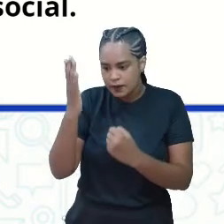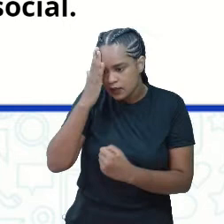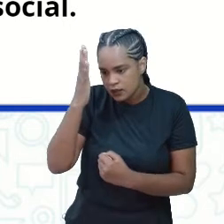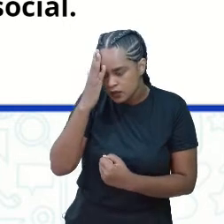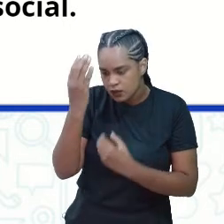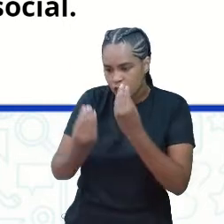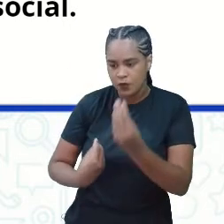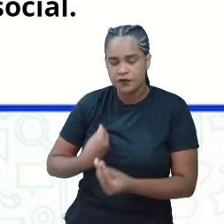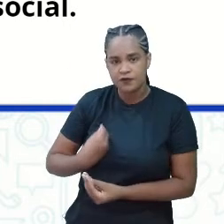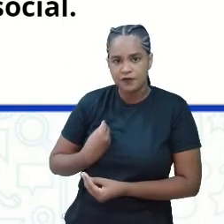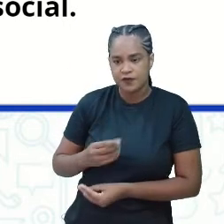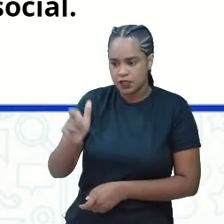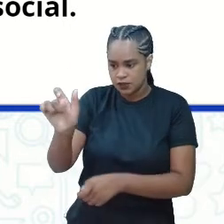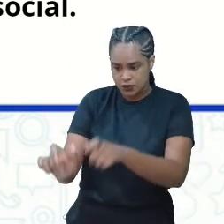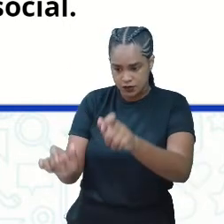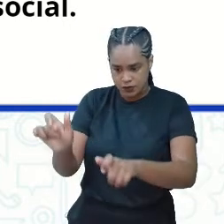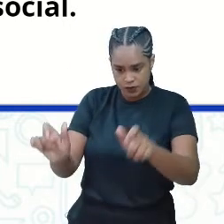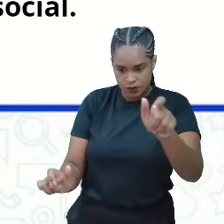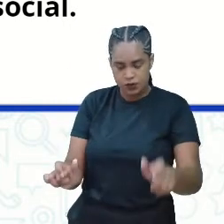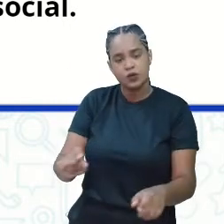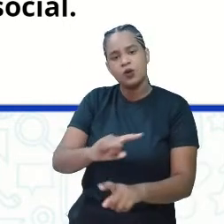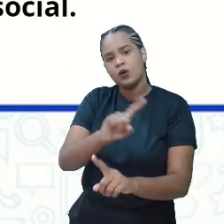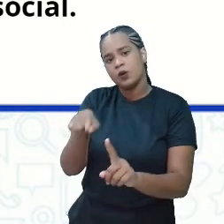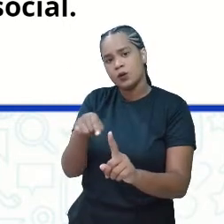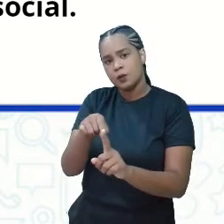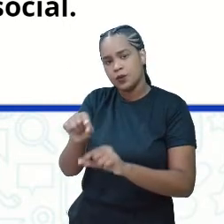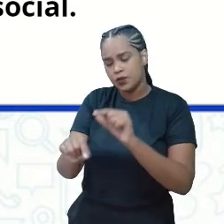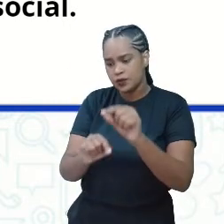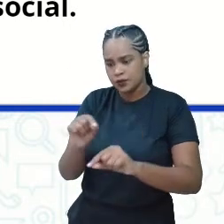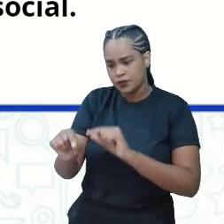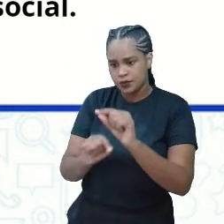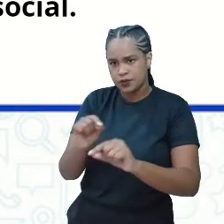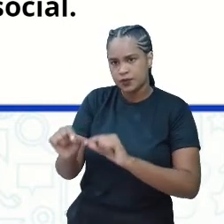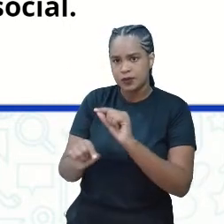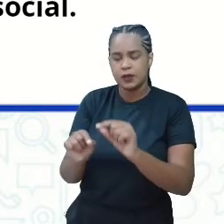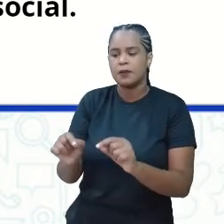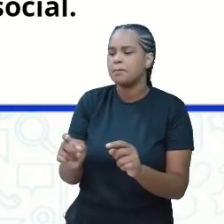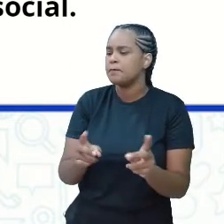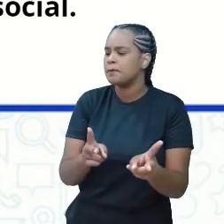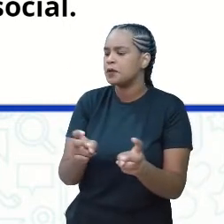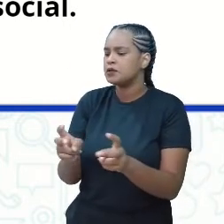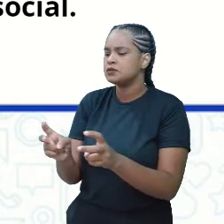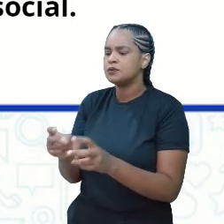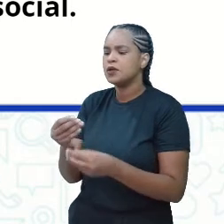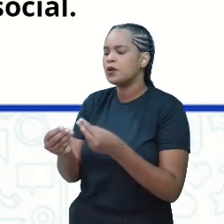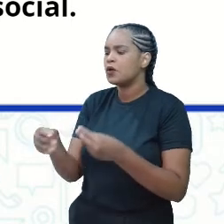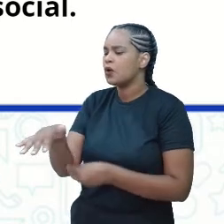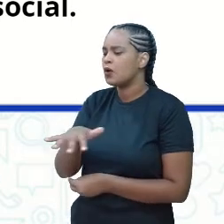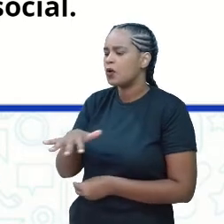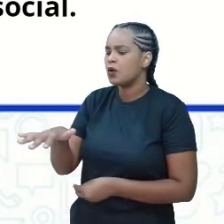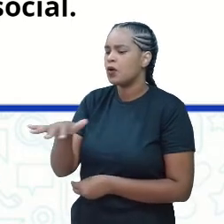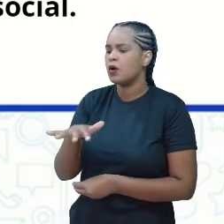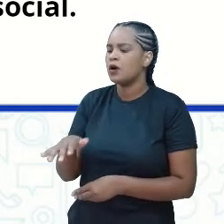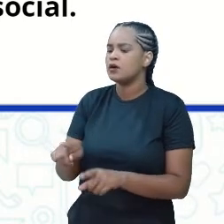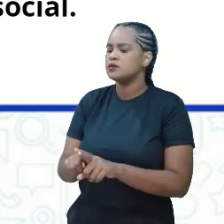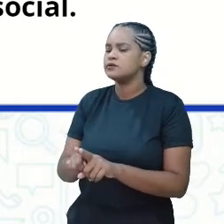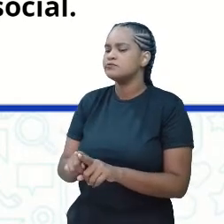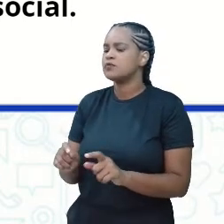de sua demanda, superando a aparência dos fenômenos e adquirindo